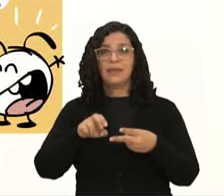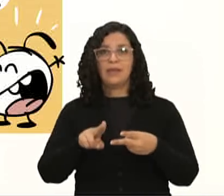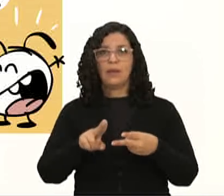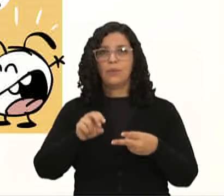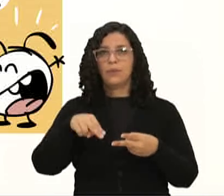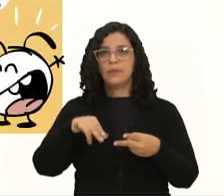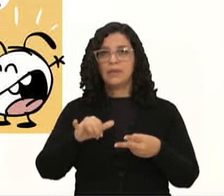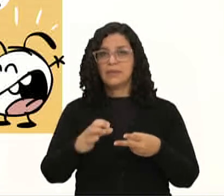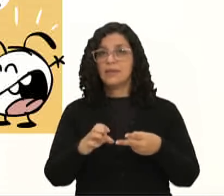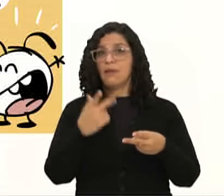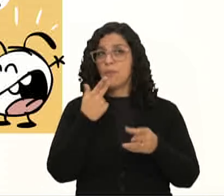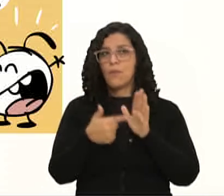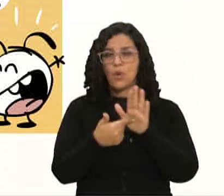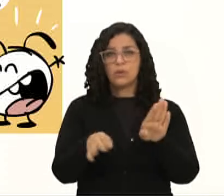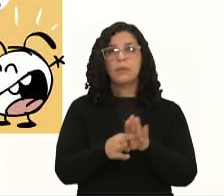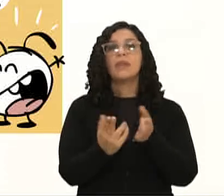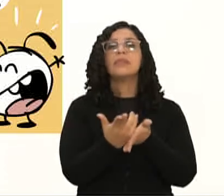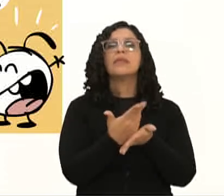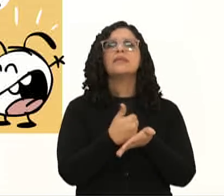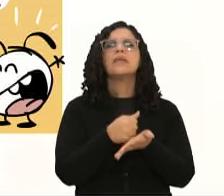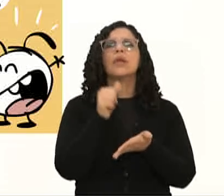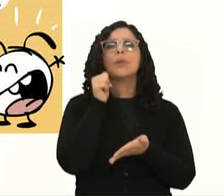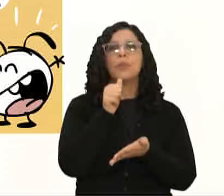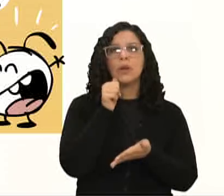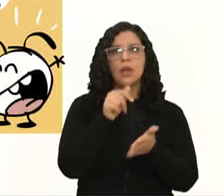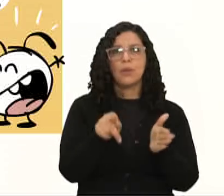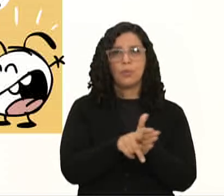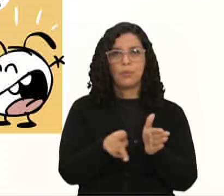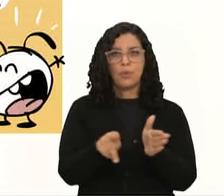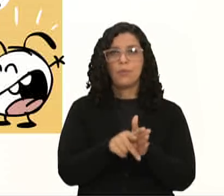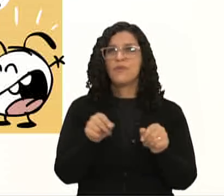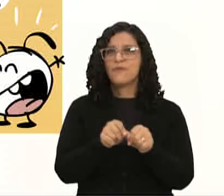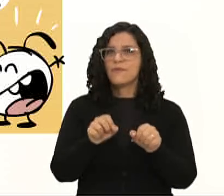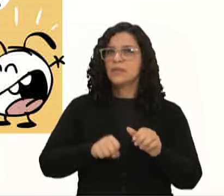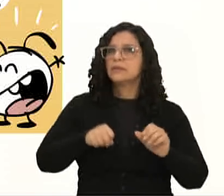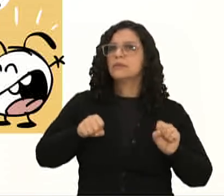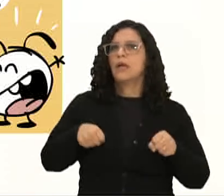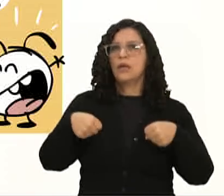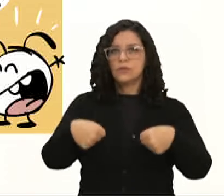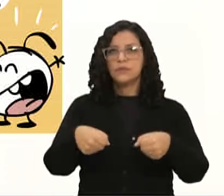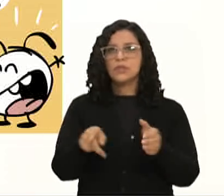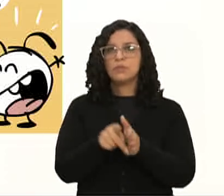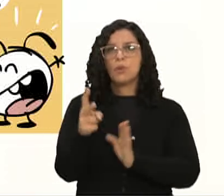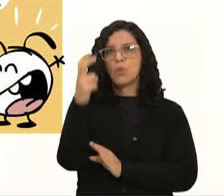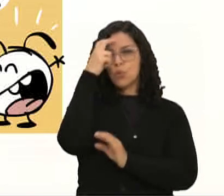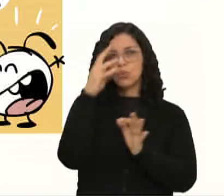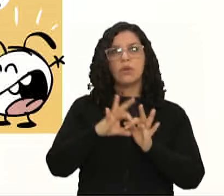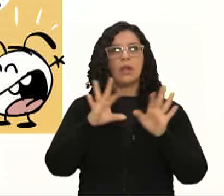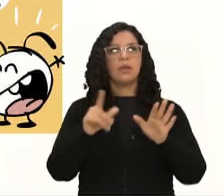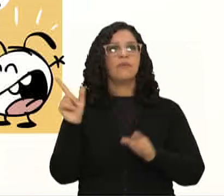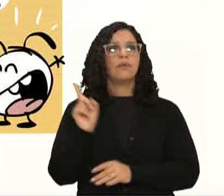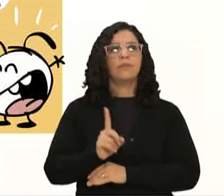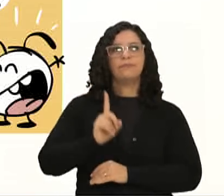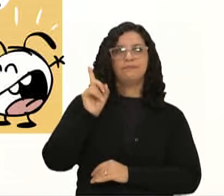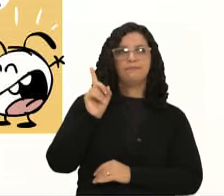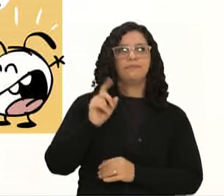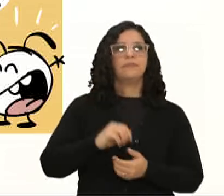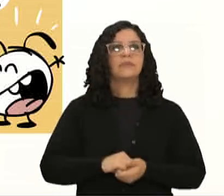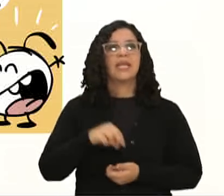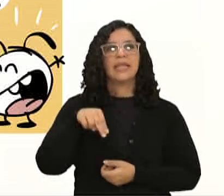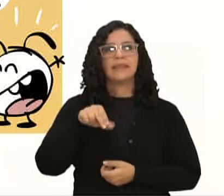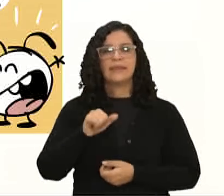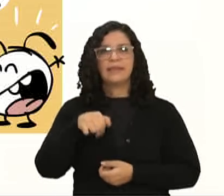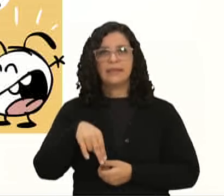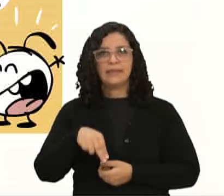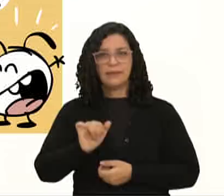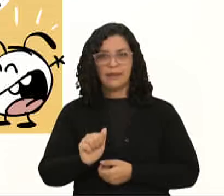É feita pela cartunista americana, animadora e ativista da cultura livre Nina Paley. A